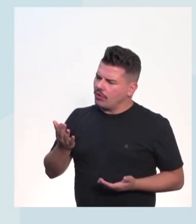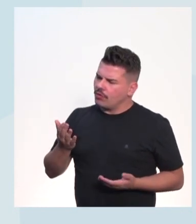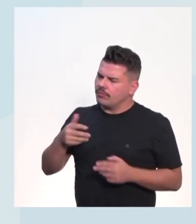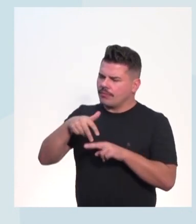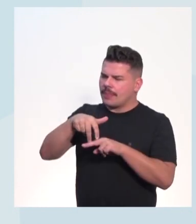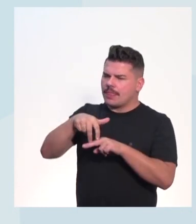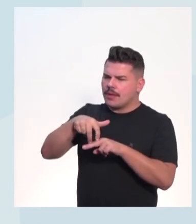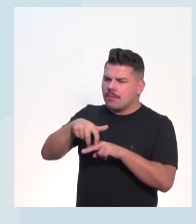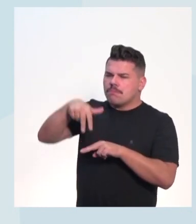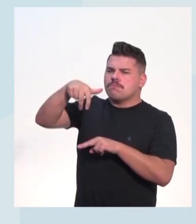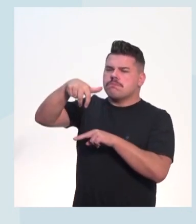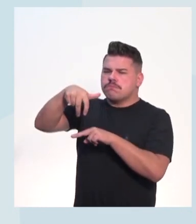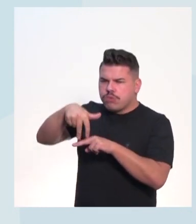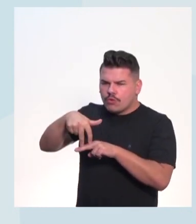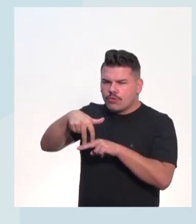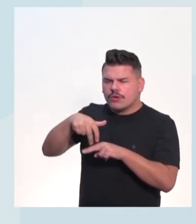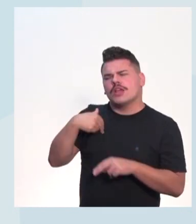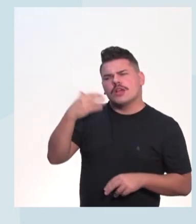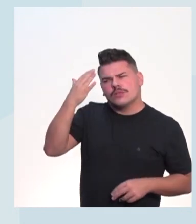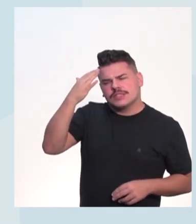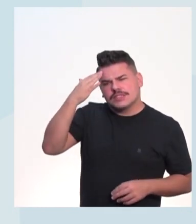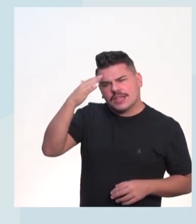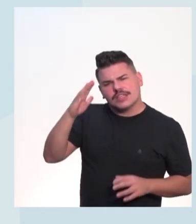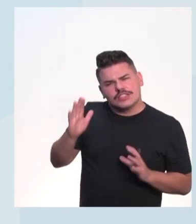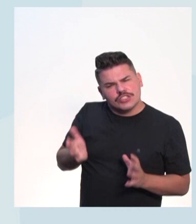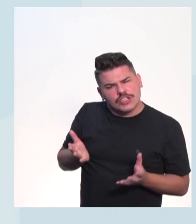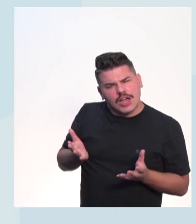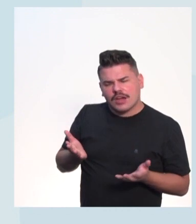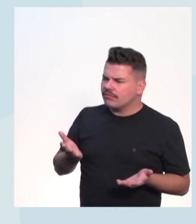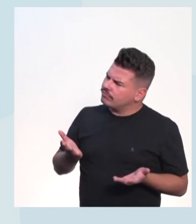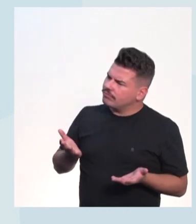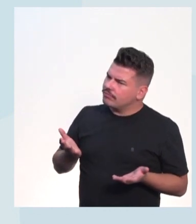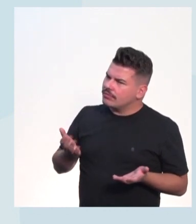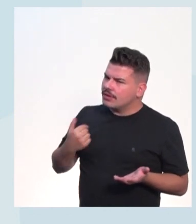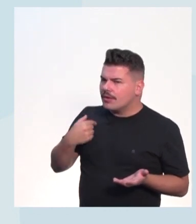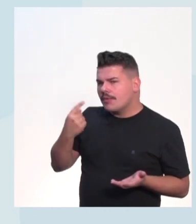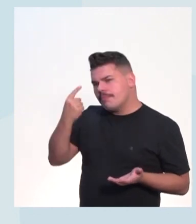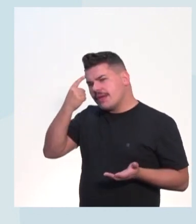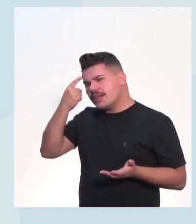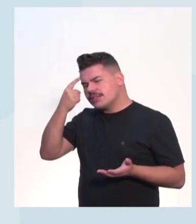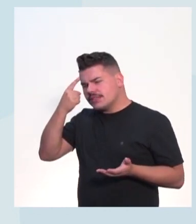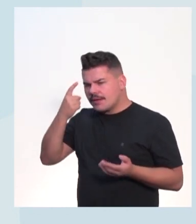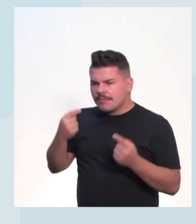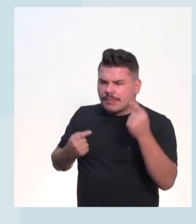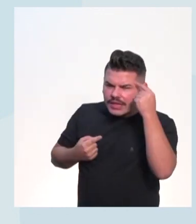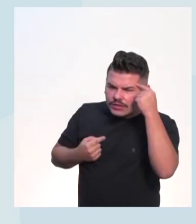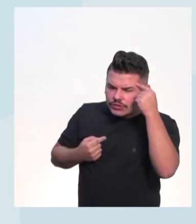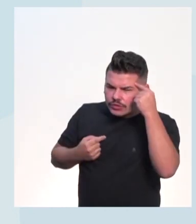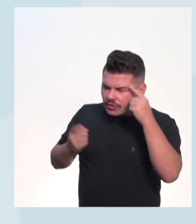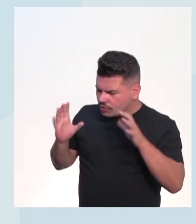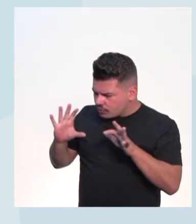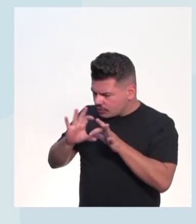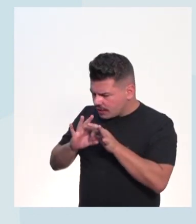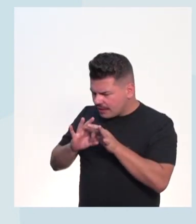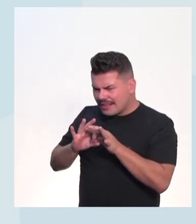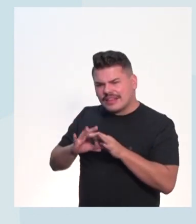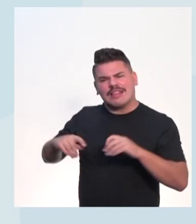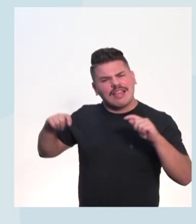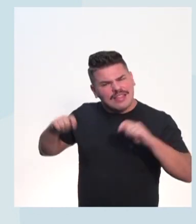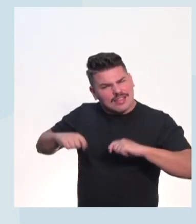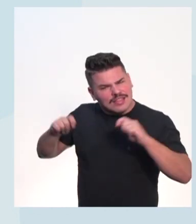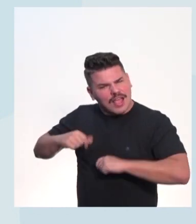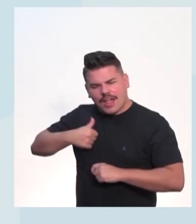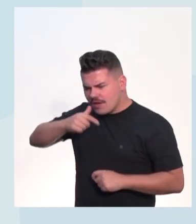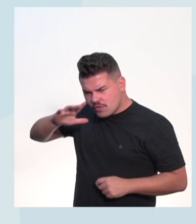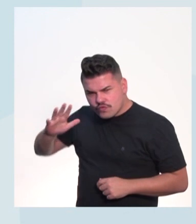de saltar, eu já tenho. Será que se eu juntar esses dois conhecimentos anteriores que eu tenho, será que eu consigo adquirir esse